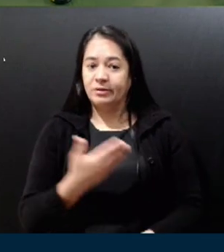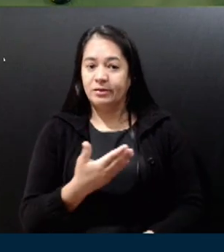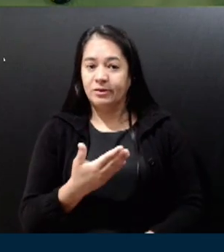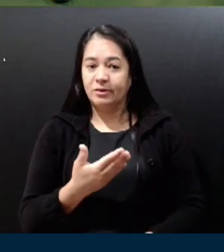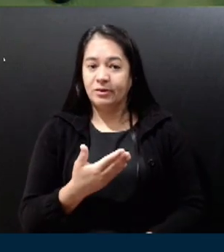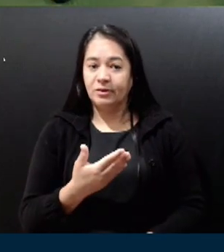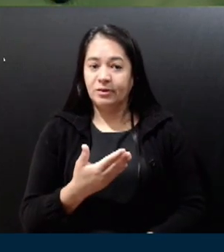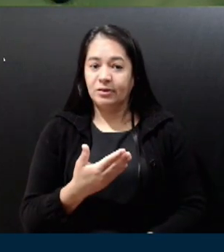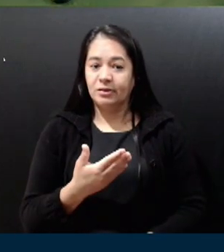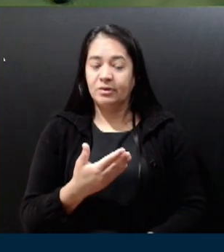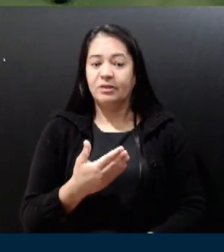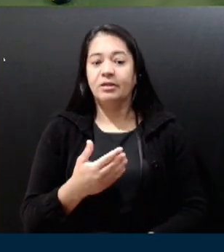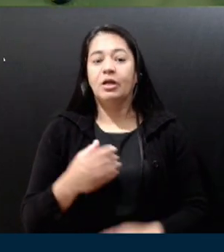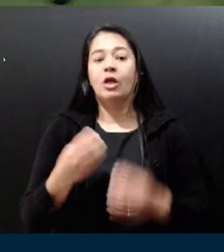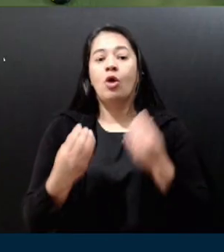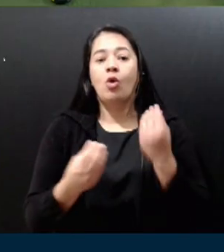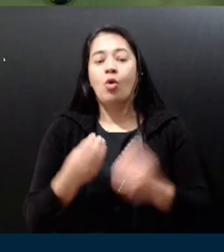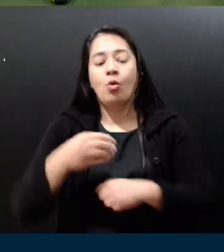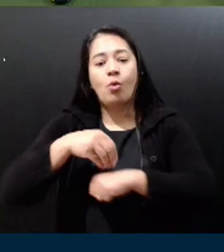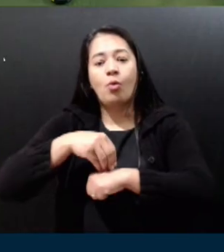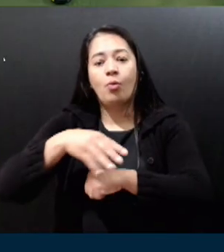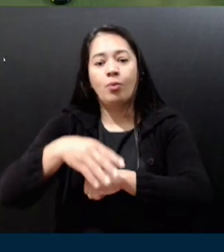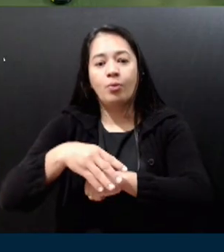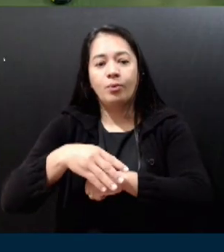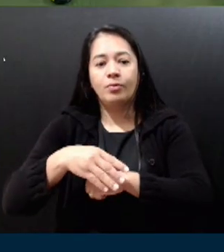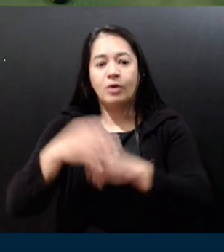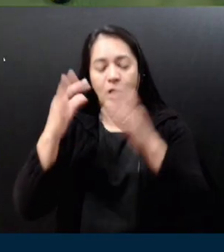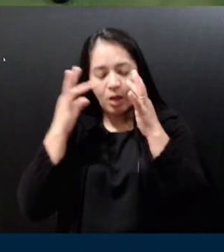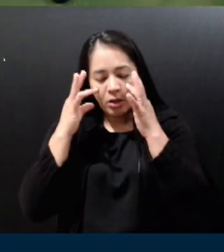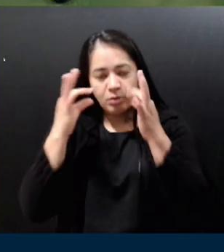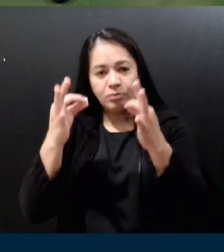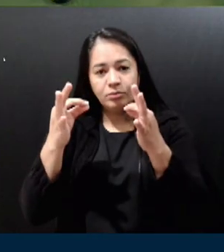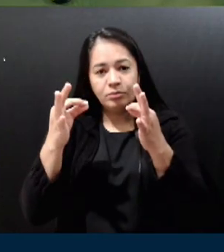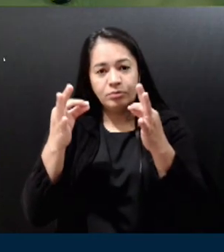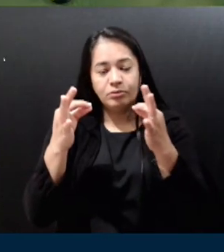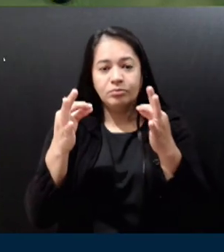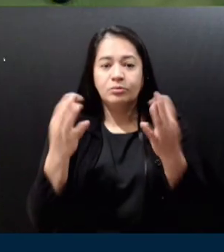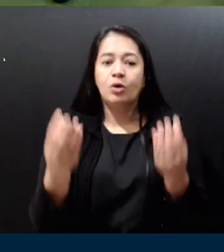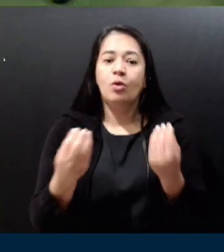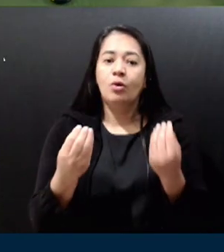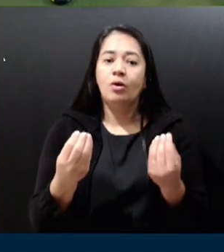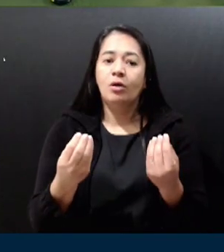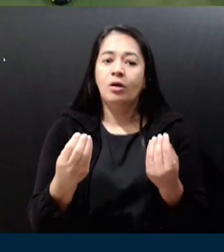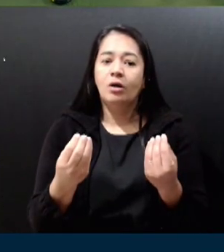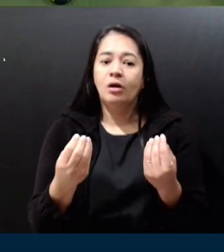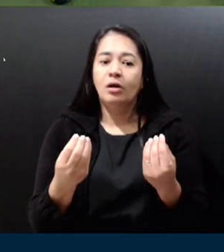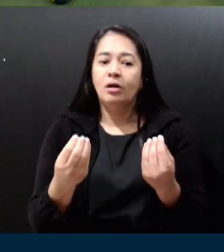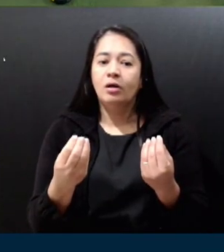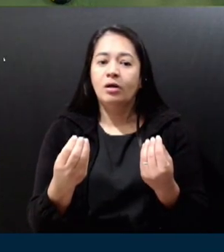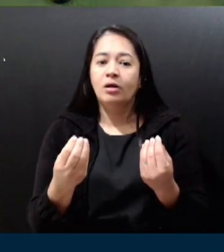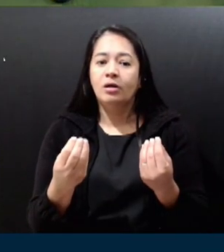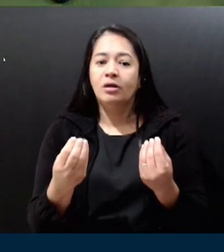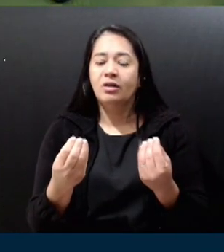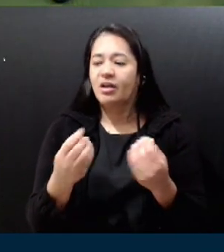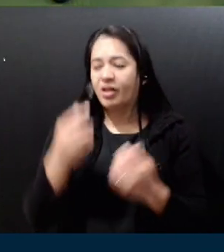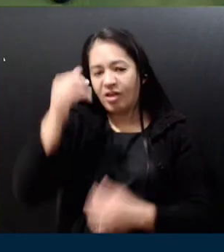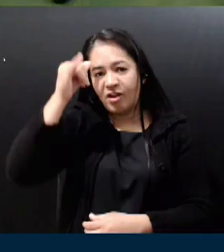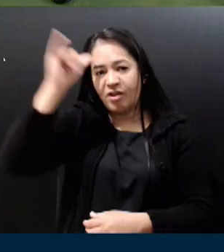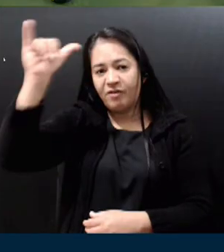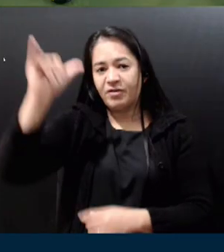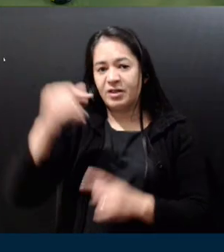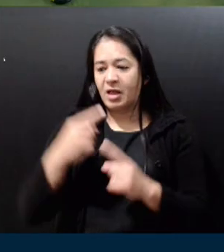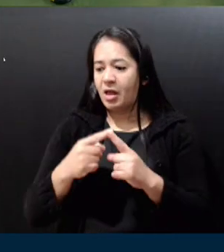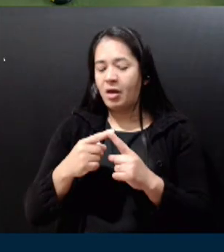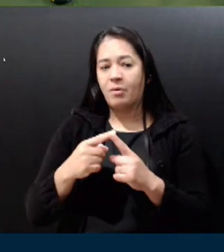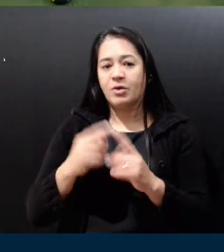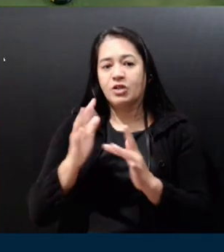é olhar o evangelho. Jesus nunca deixou de ir na casa de ninguém, um pecador, falou então, usar o